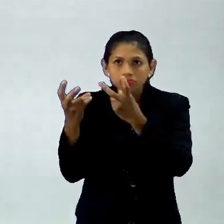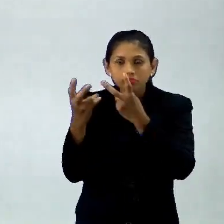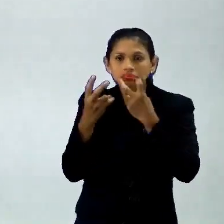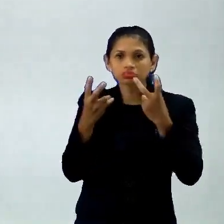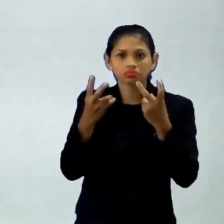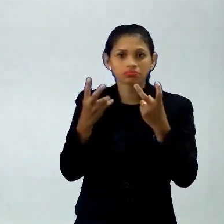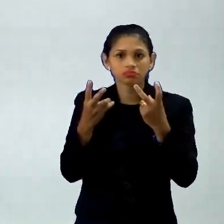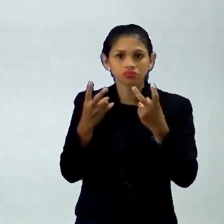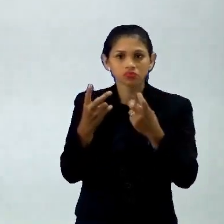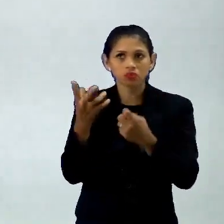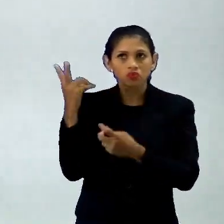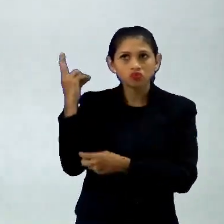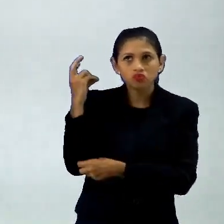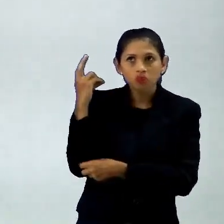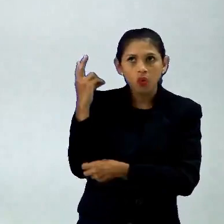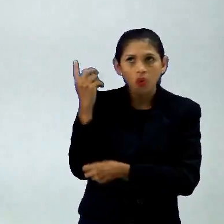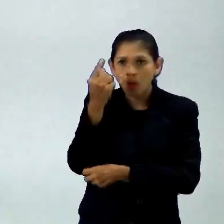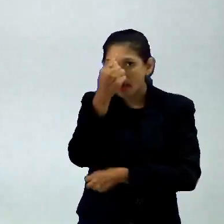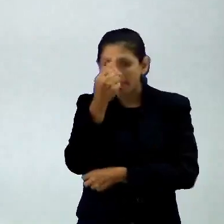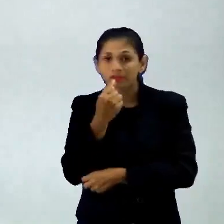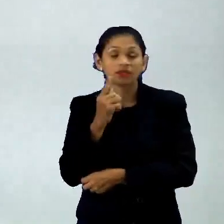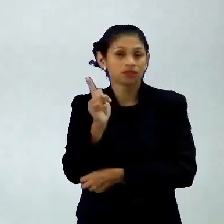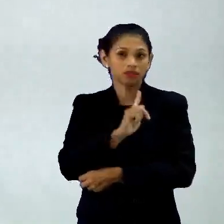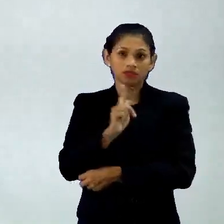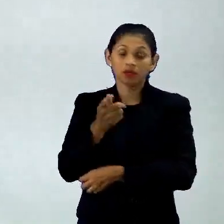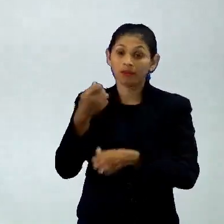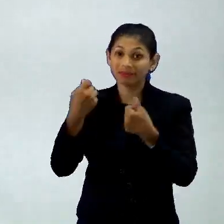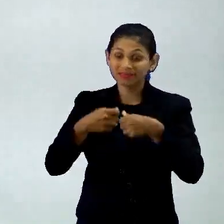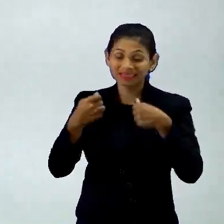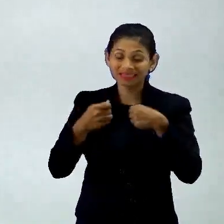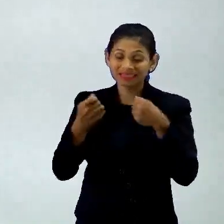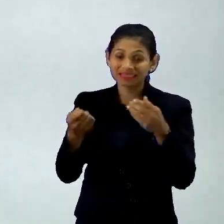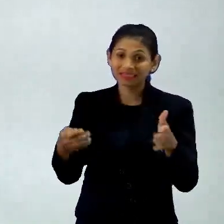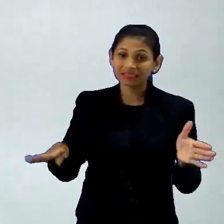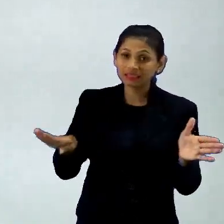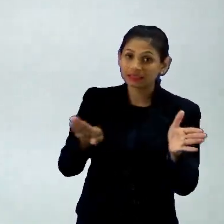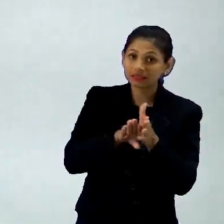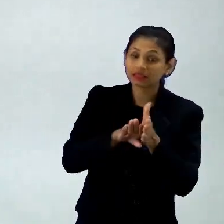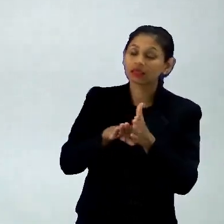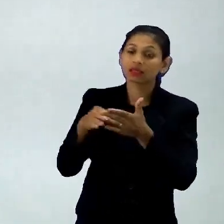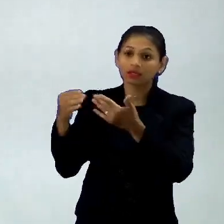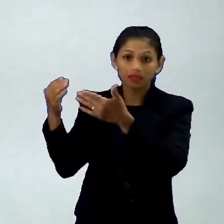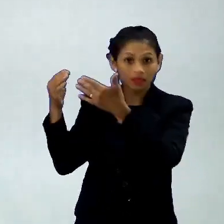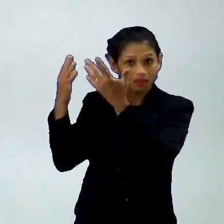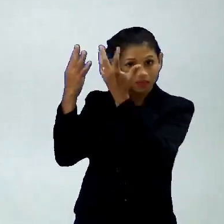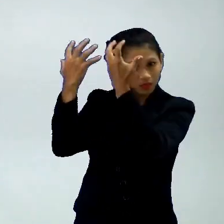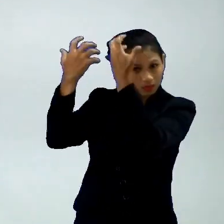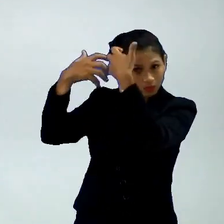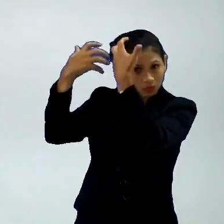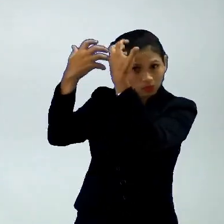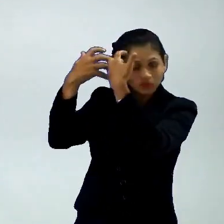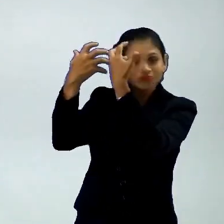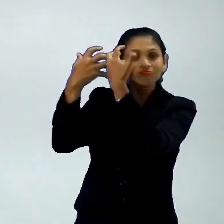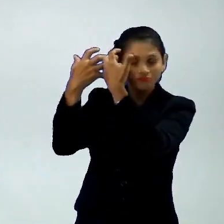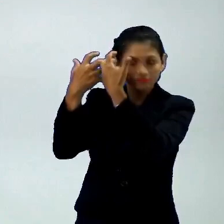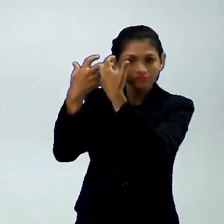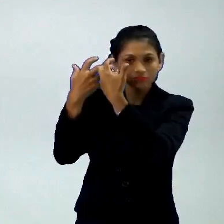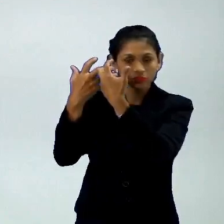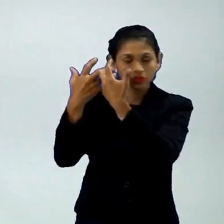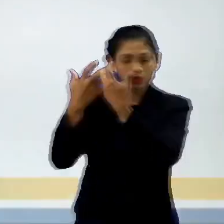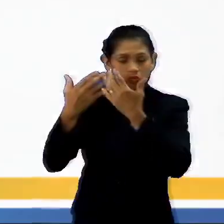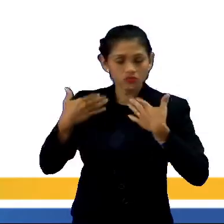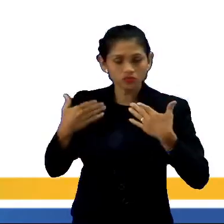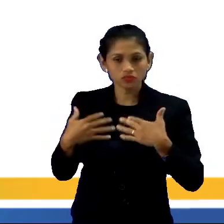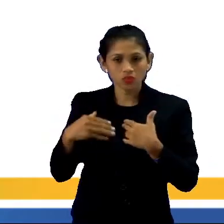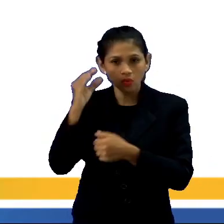seja som ou seja imagem. Tudo isso precisa ser levado até o cérebro para que haja uma interpretação e teu corpo possa compreender o